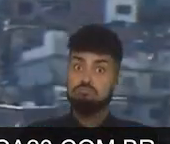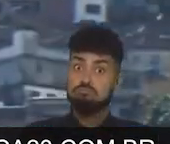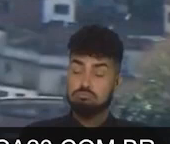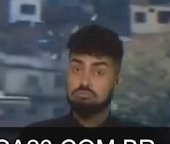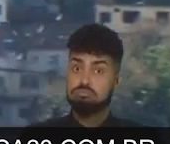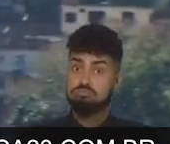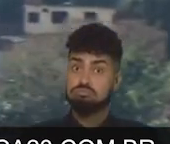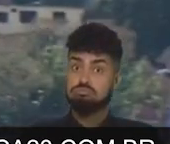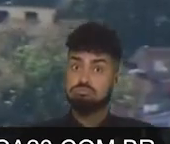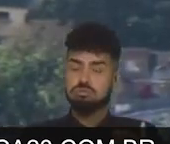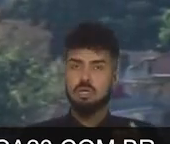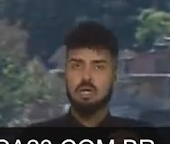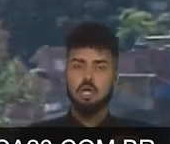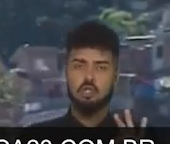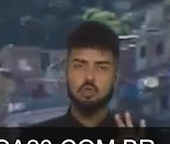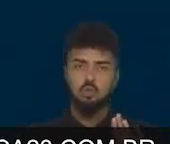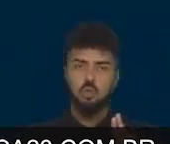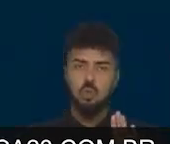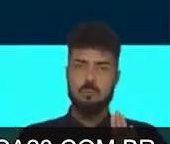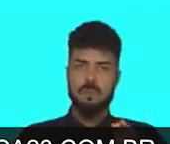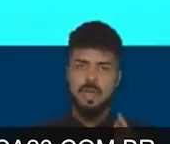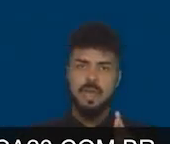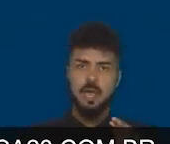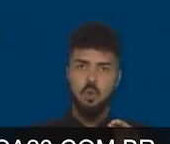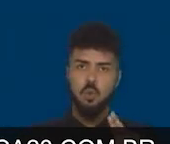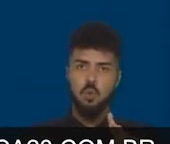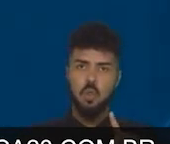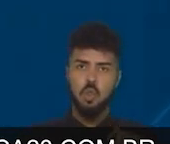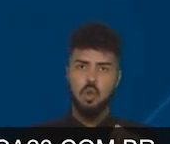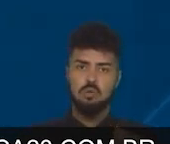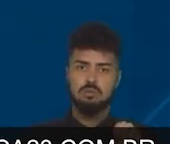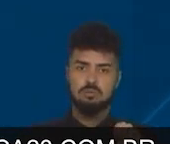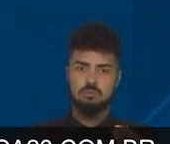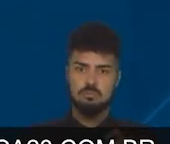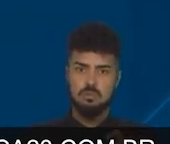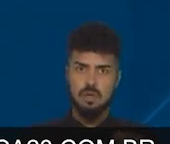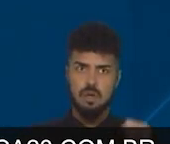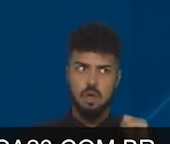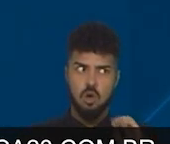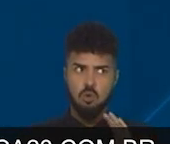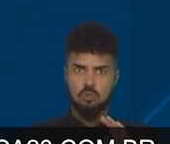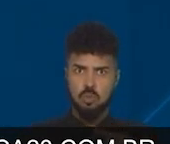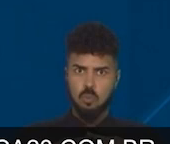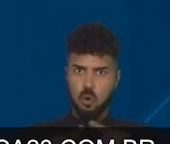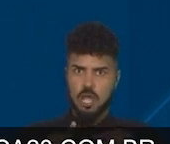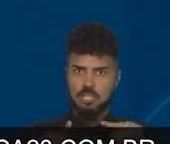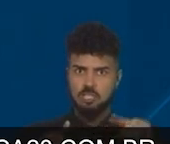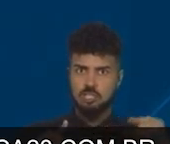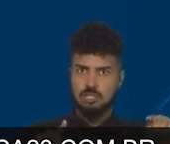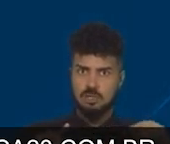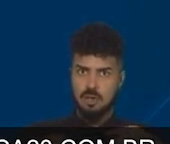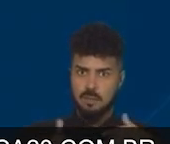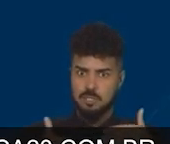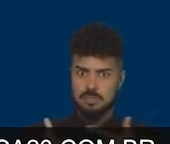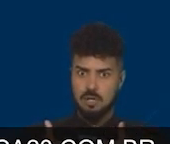tuberculose estão novamente em alta. O último boletim do Ministério da Saúde mostrou